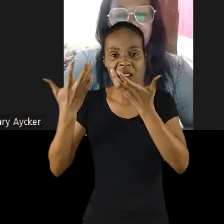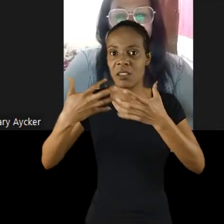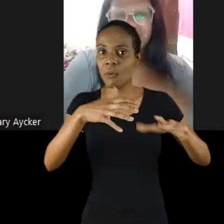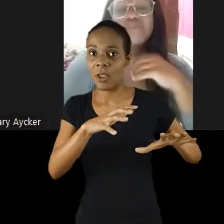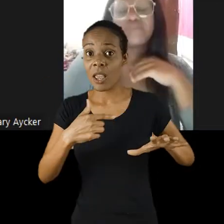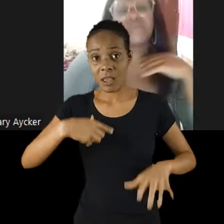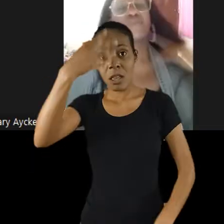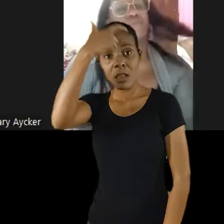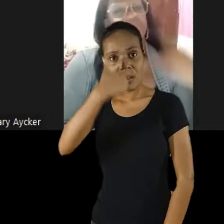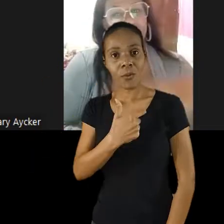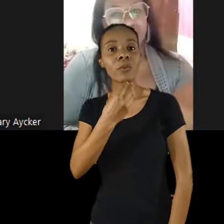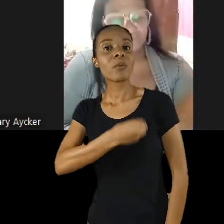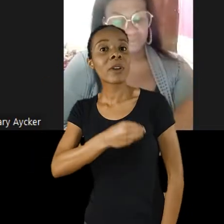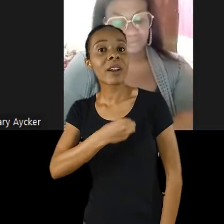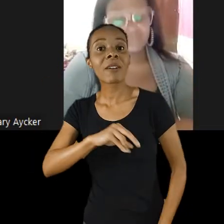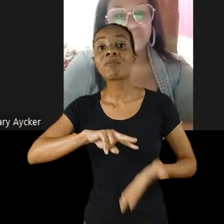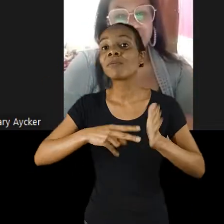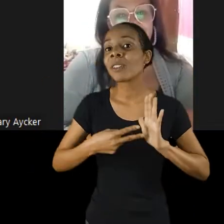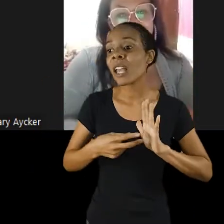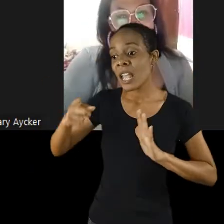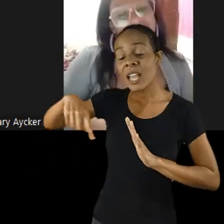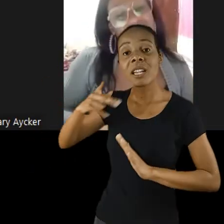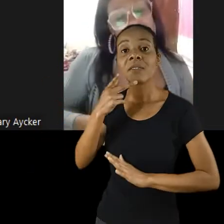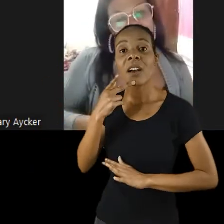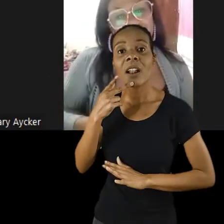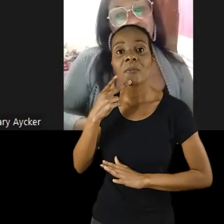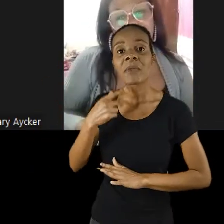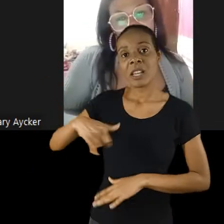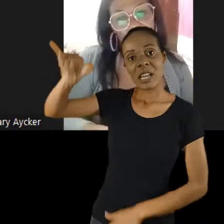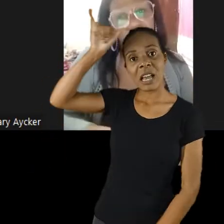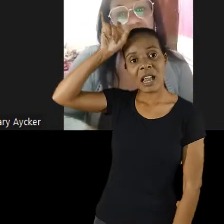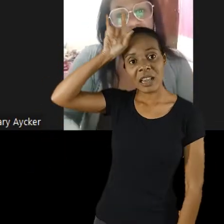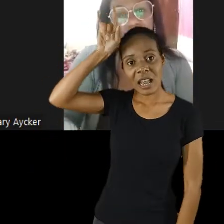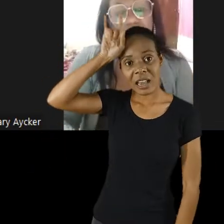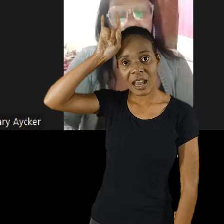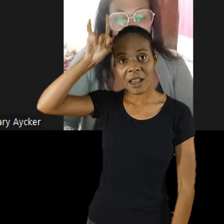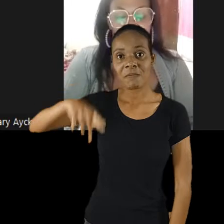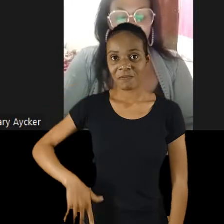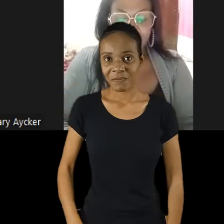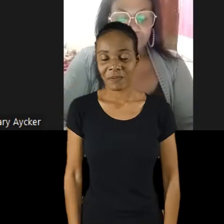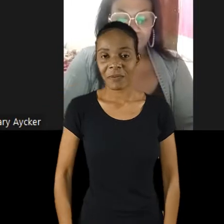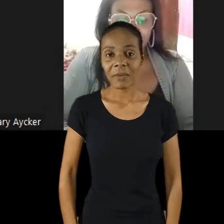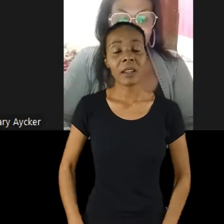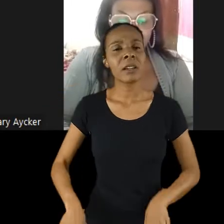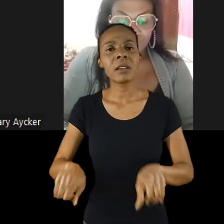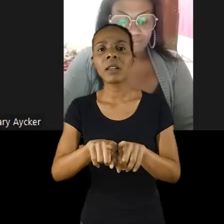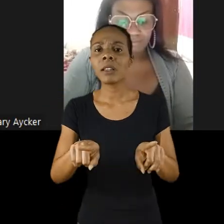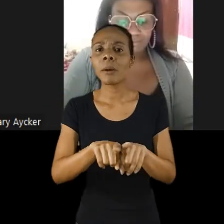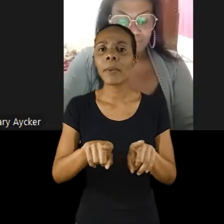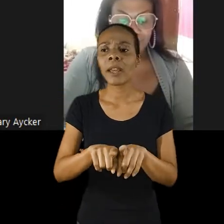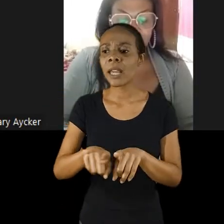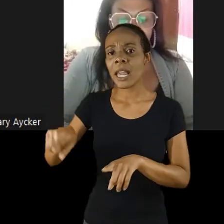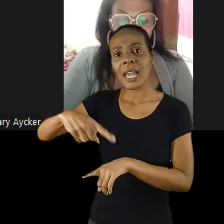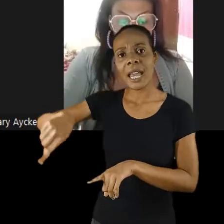pecado. Eu sou o que eles chamam de Satanás e aberração. Eu sou o motivo pelo qual eles atravessam a